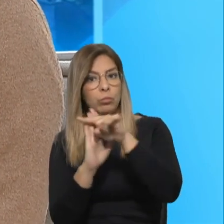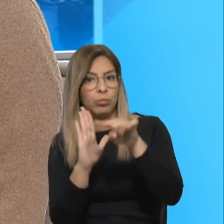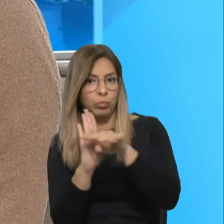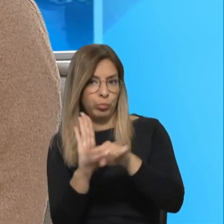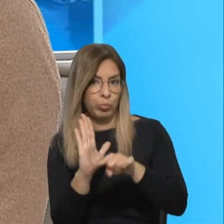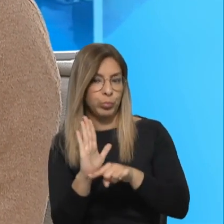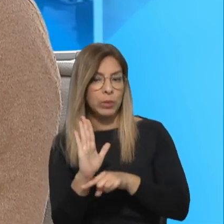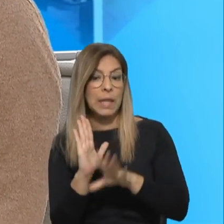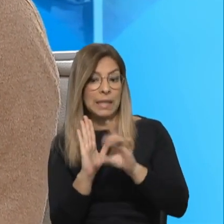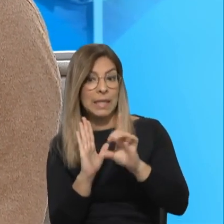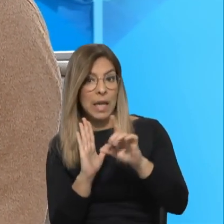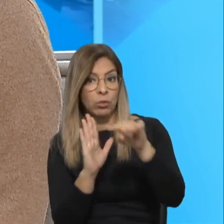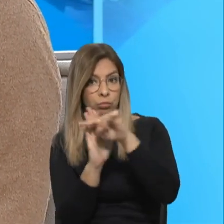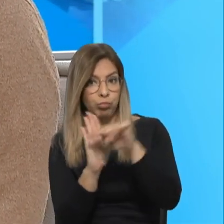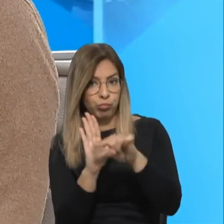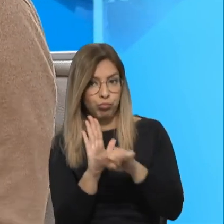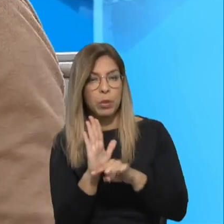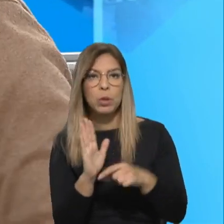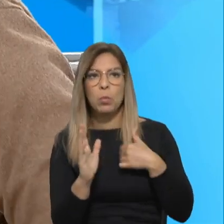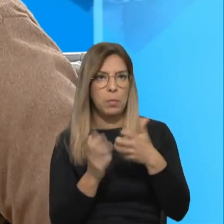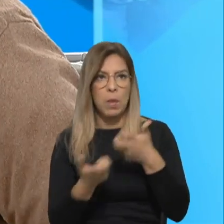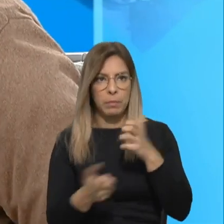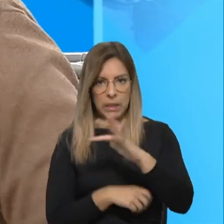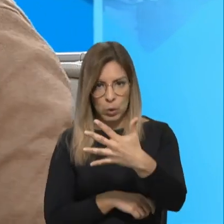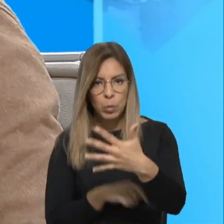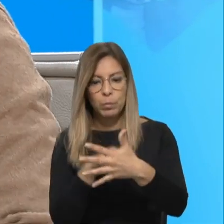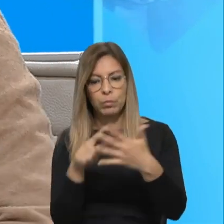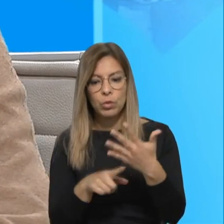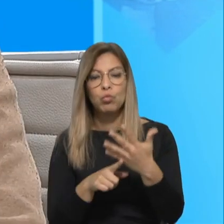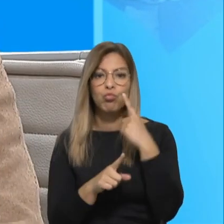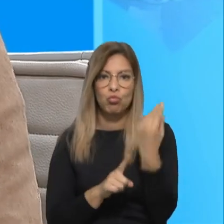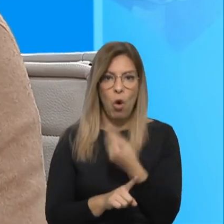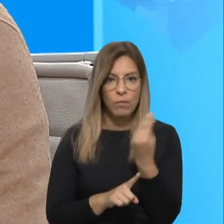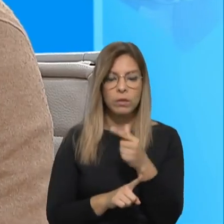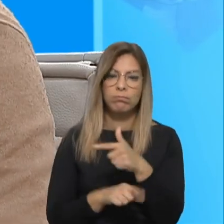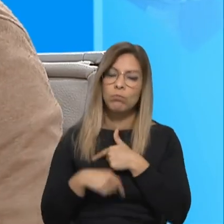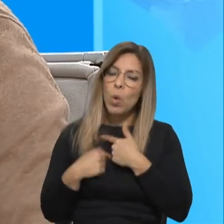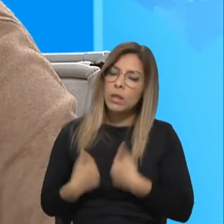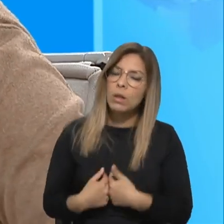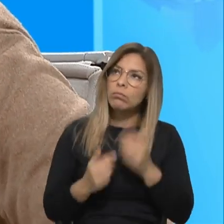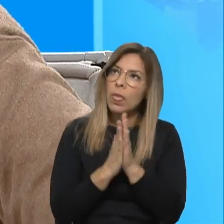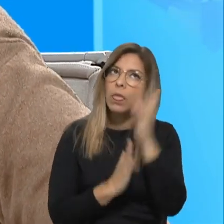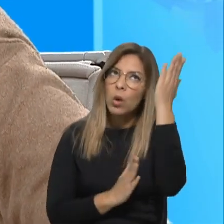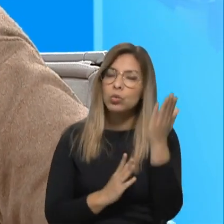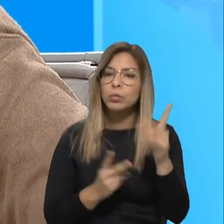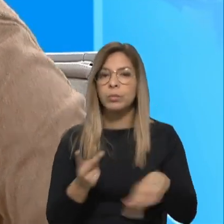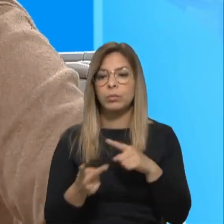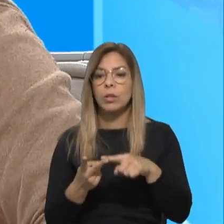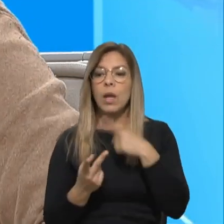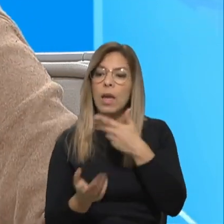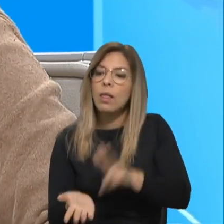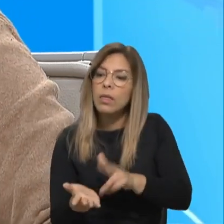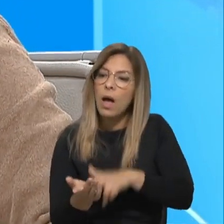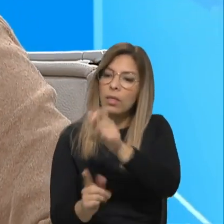pontos destaco aqui 5. O olhar dos jovens sobre o coração de Deus, conhecer a realidade dos jovens, o